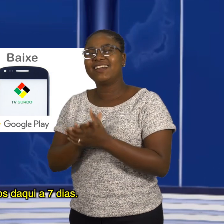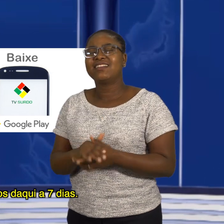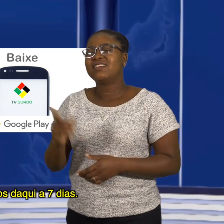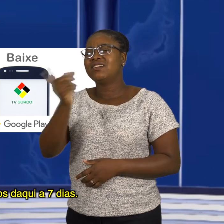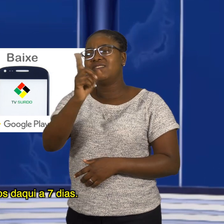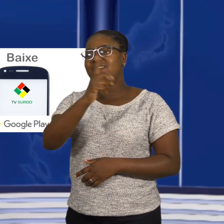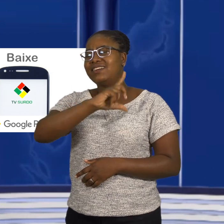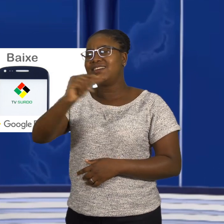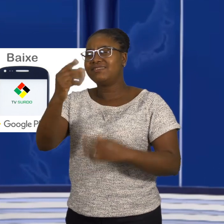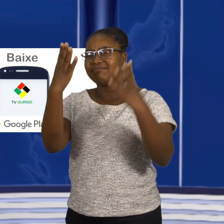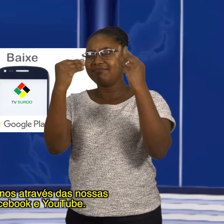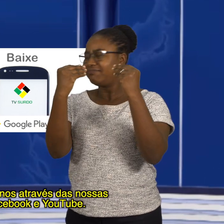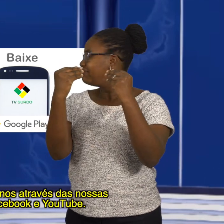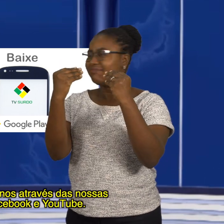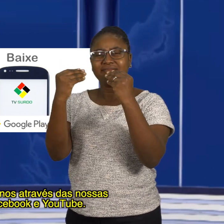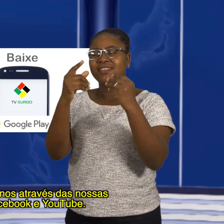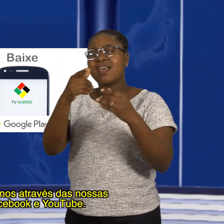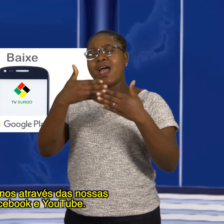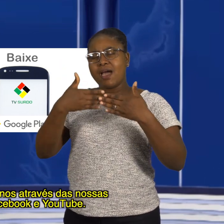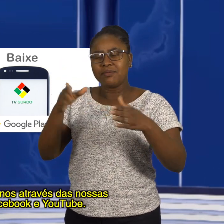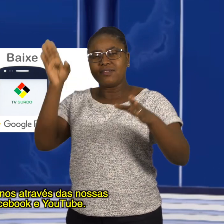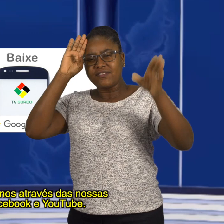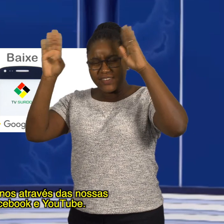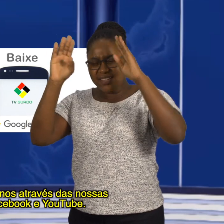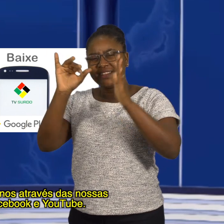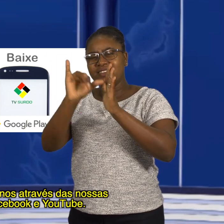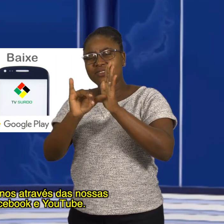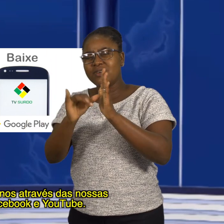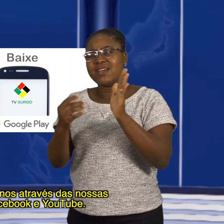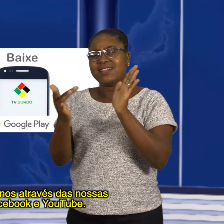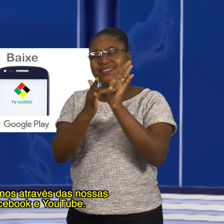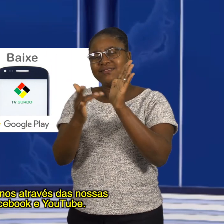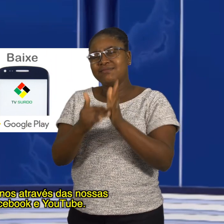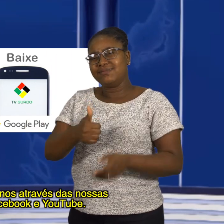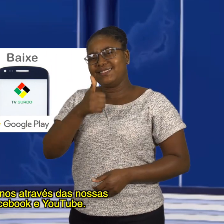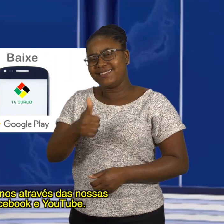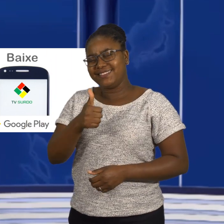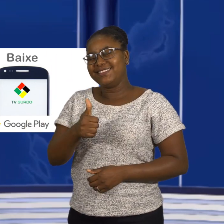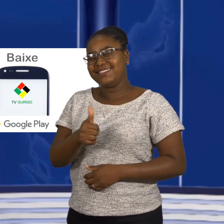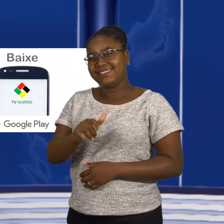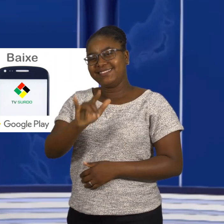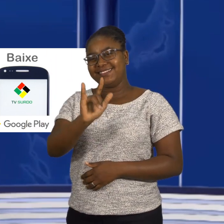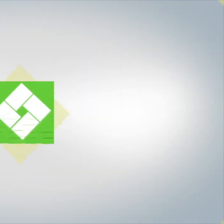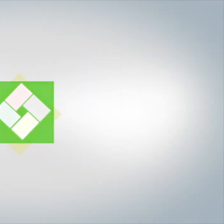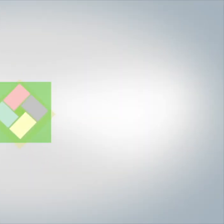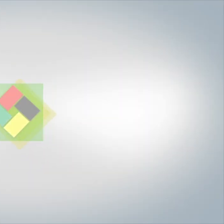a 7 dias. Continue a seguir-nos através das nossas contas do Facebook e YouTube.